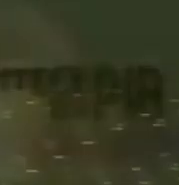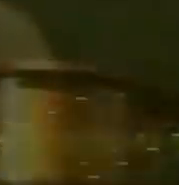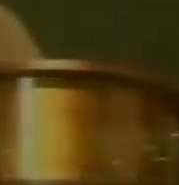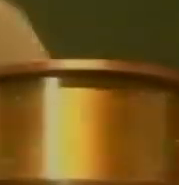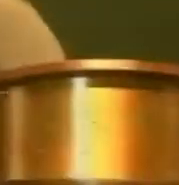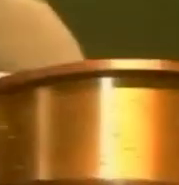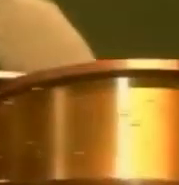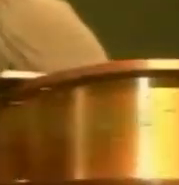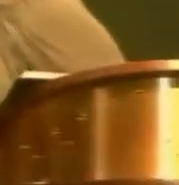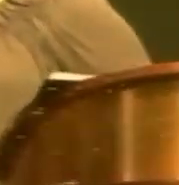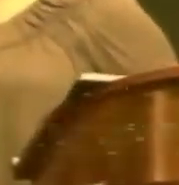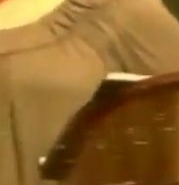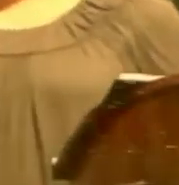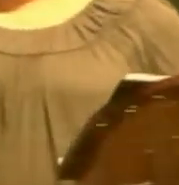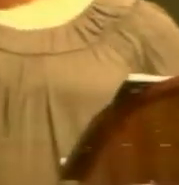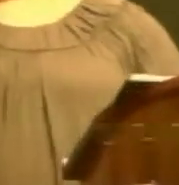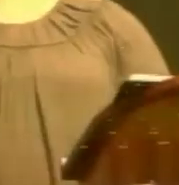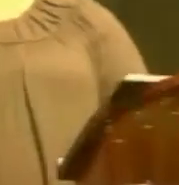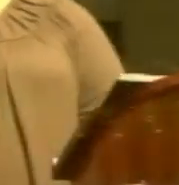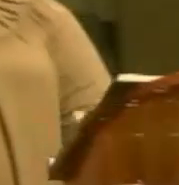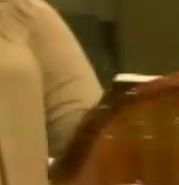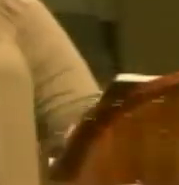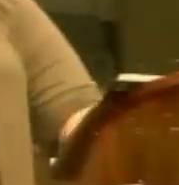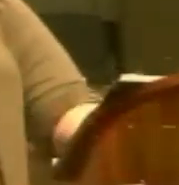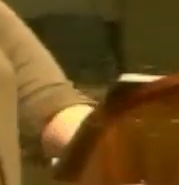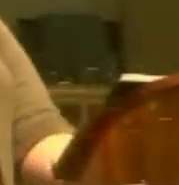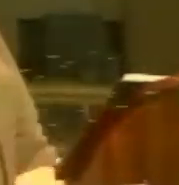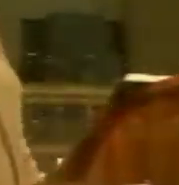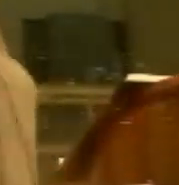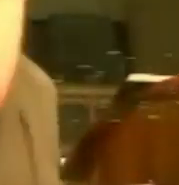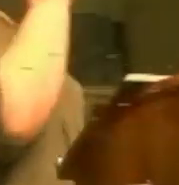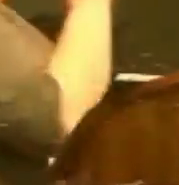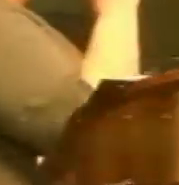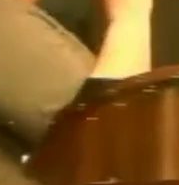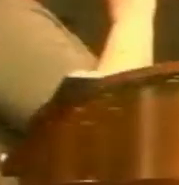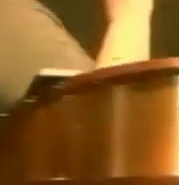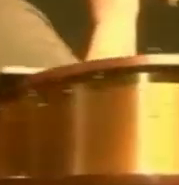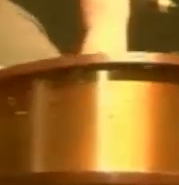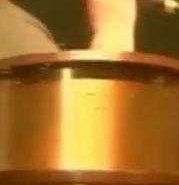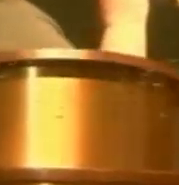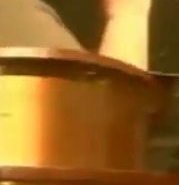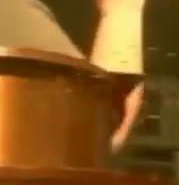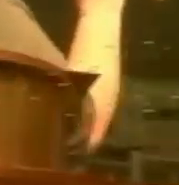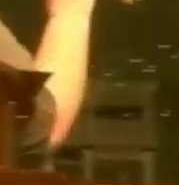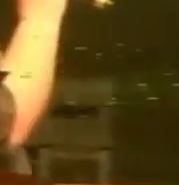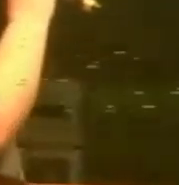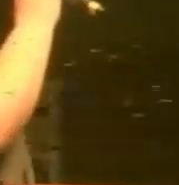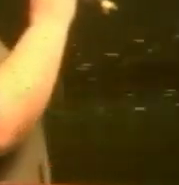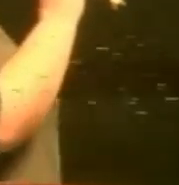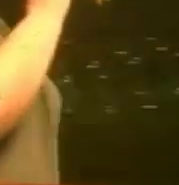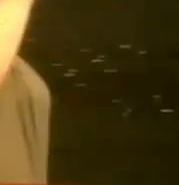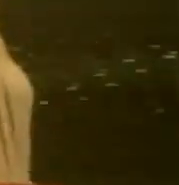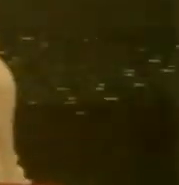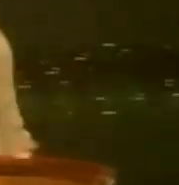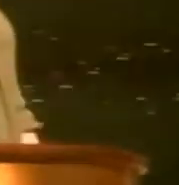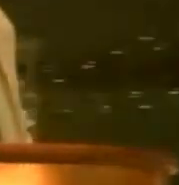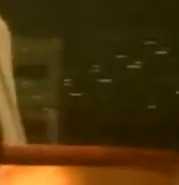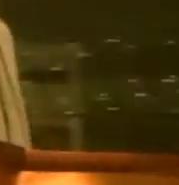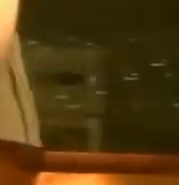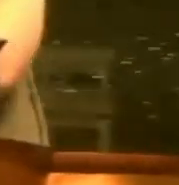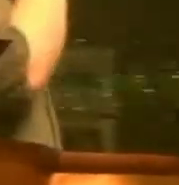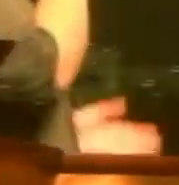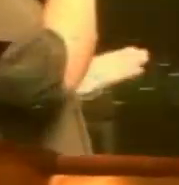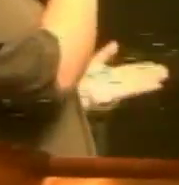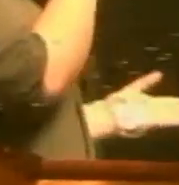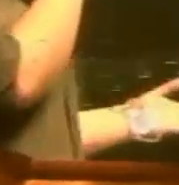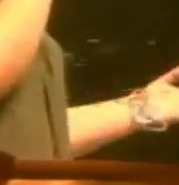Amém. Quero lhe convidar a ficar em pé onde você está. Nosso pastor, há alguns meses, nos diz